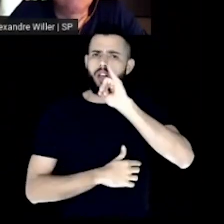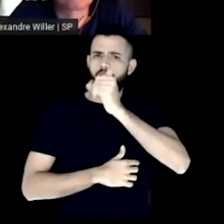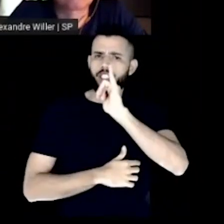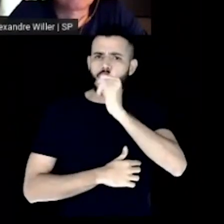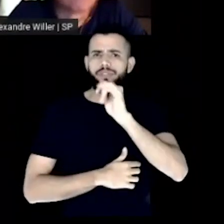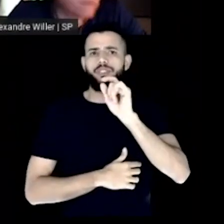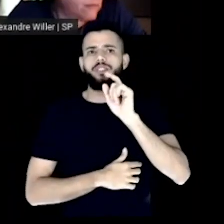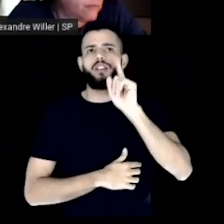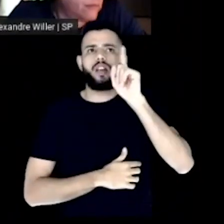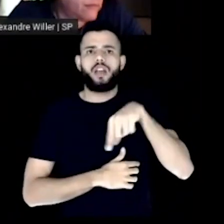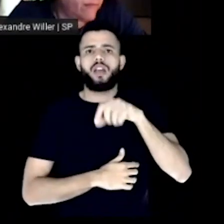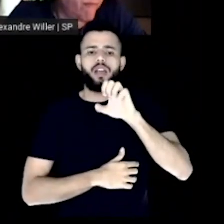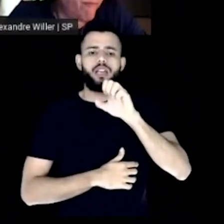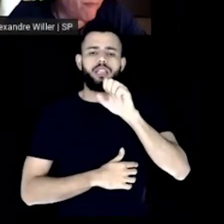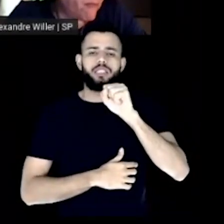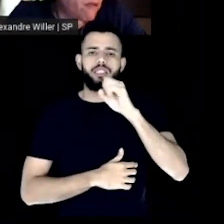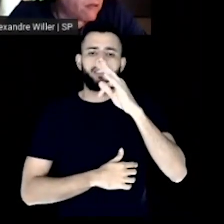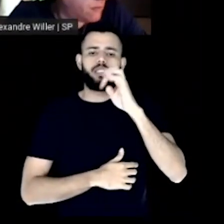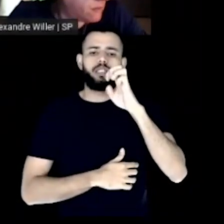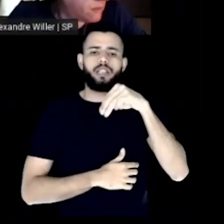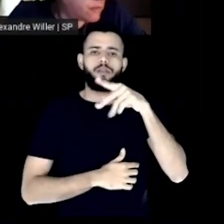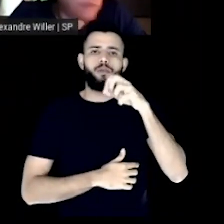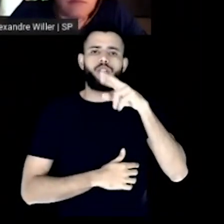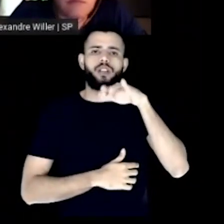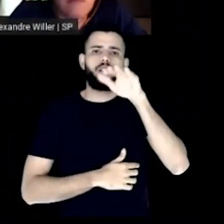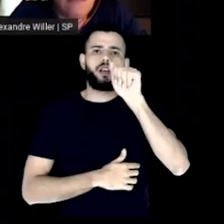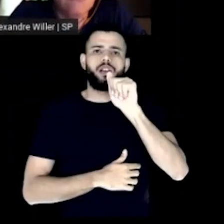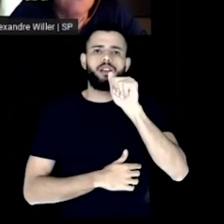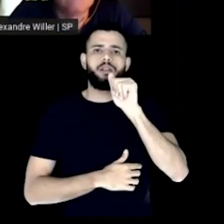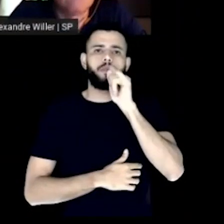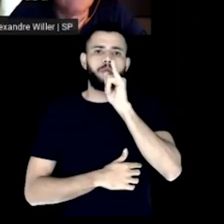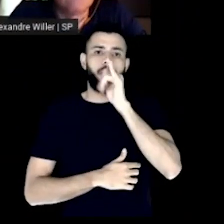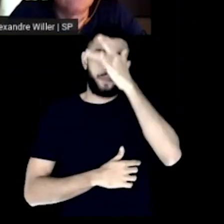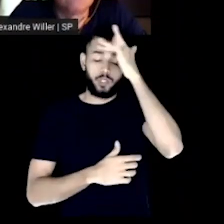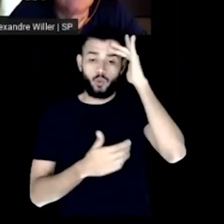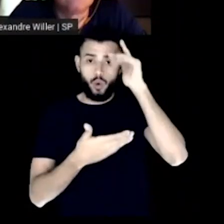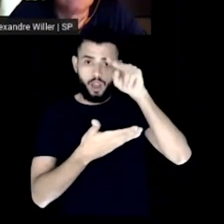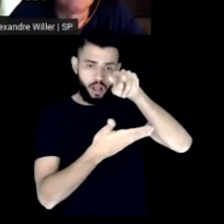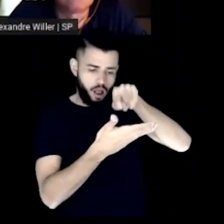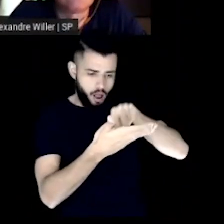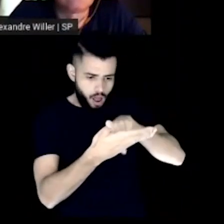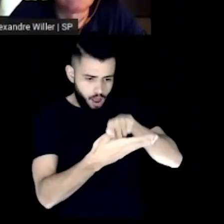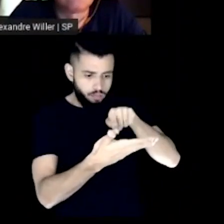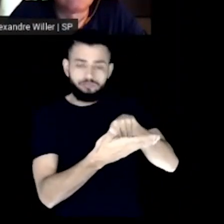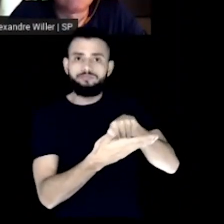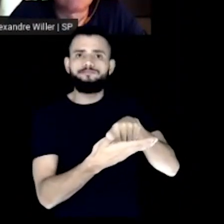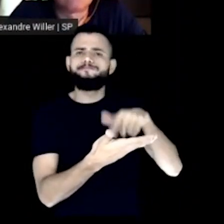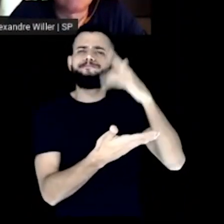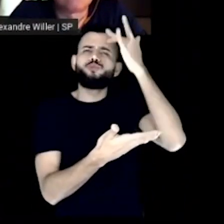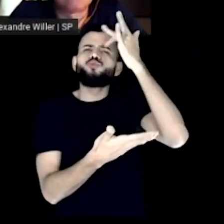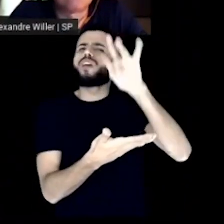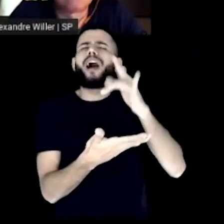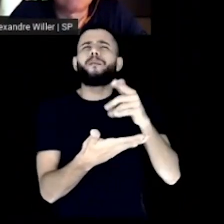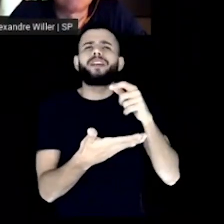narrativa que fosse extemporânea, em que o leitor, ao se deparar com aquilo, não